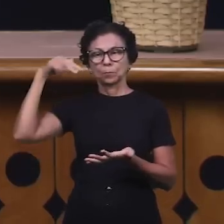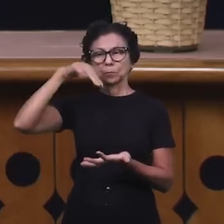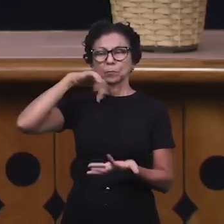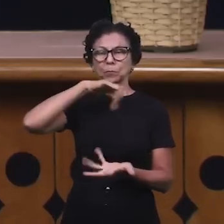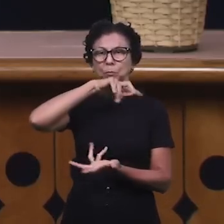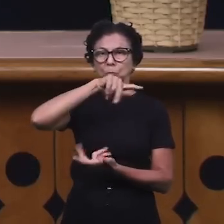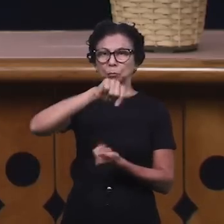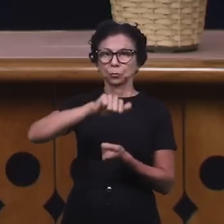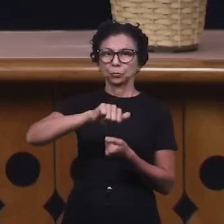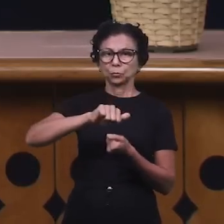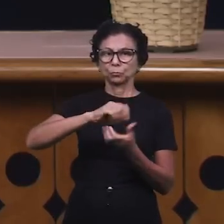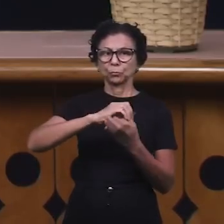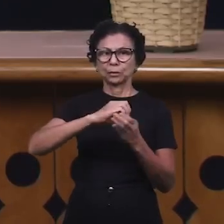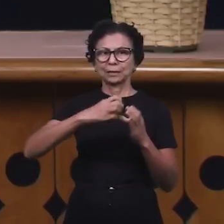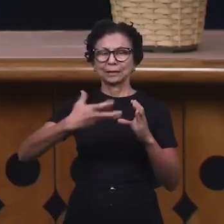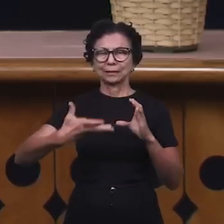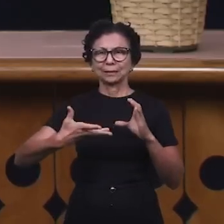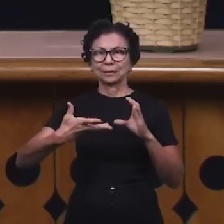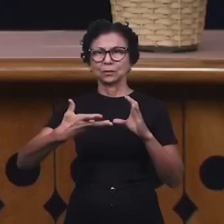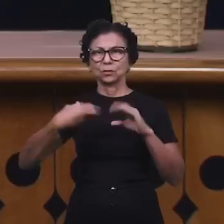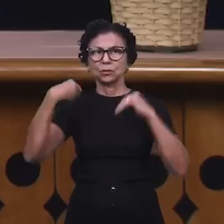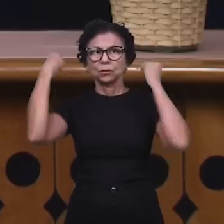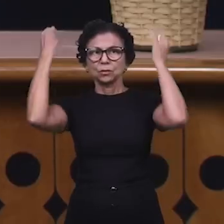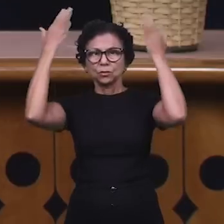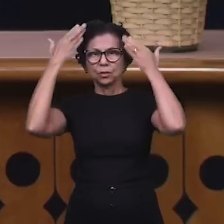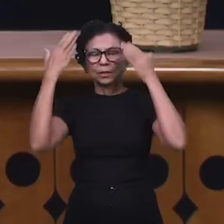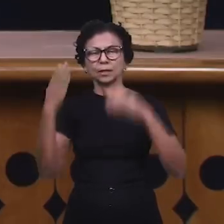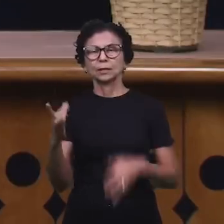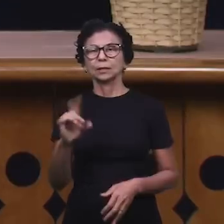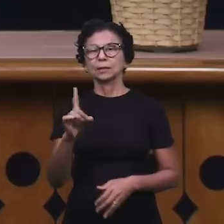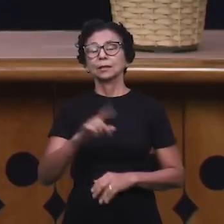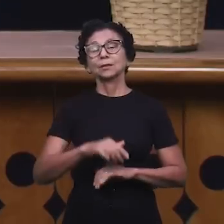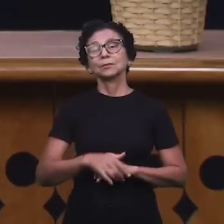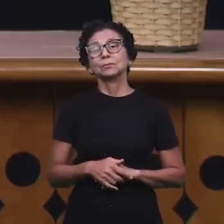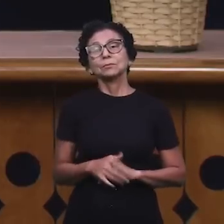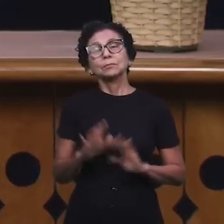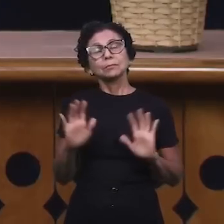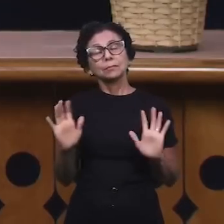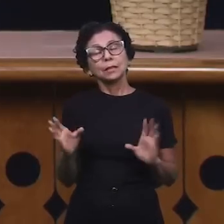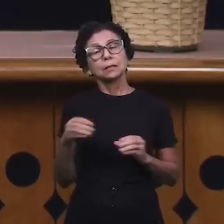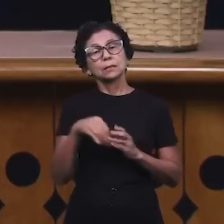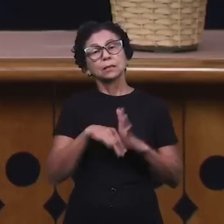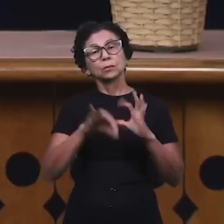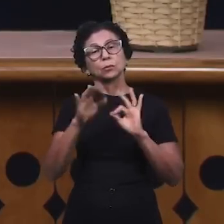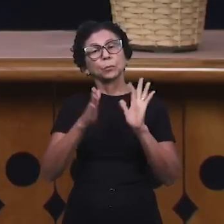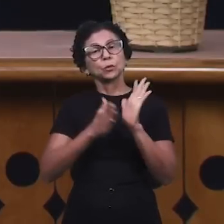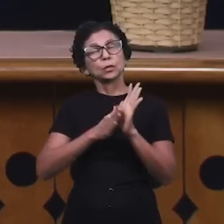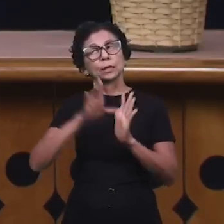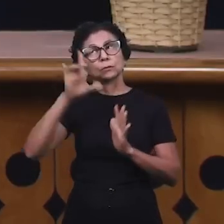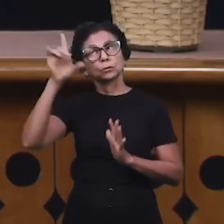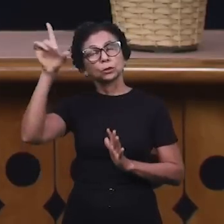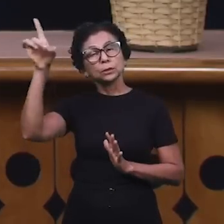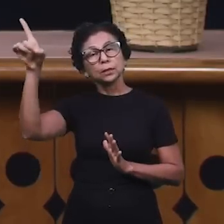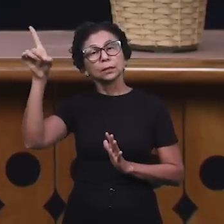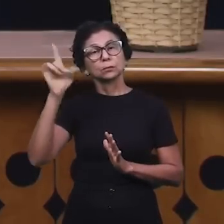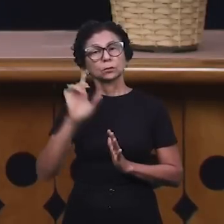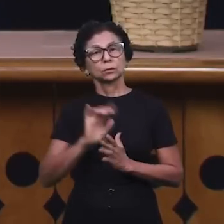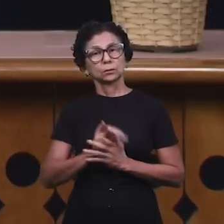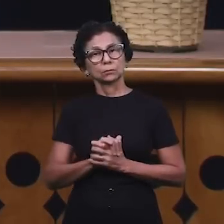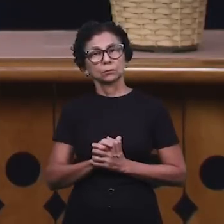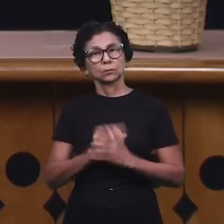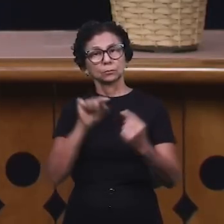rei, mas dentro do plano de Deus para a salvação do mundo, não somente Israel.